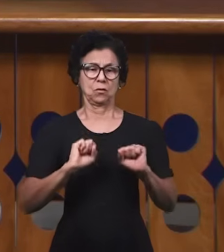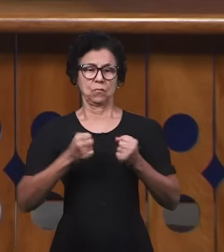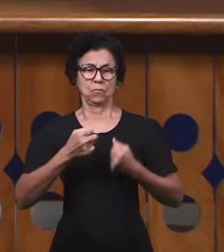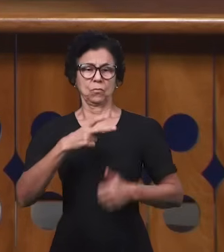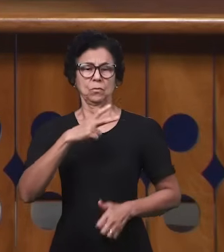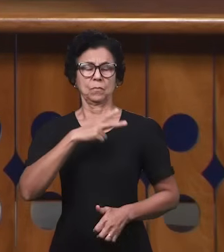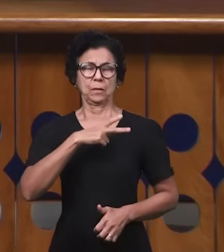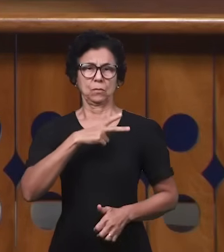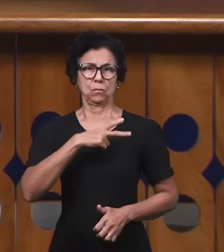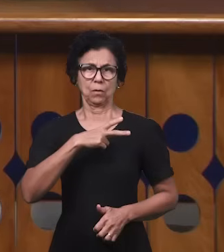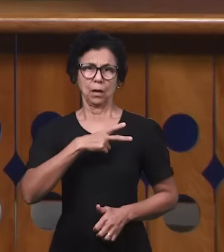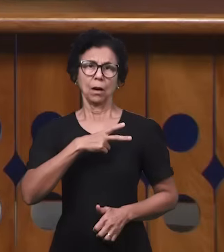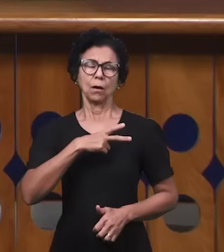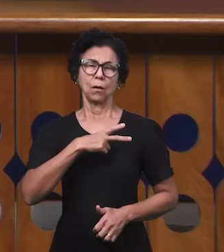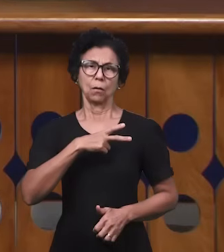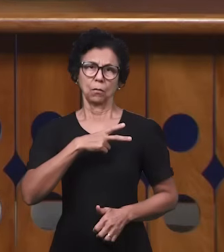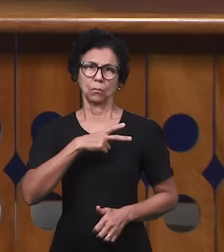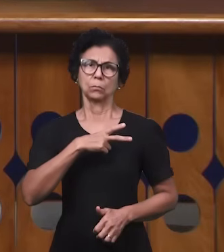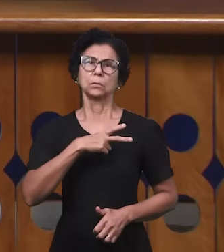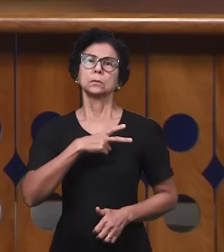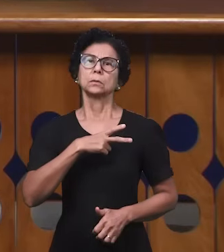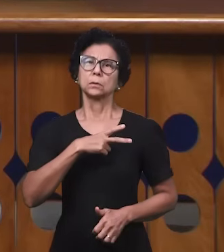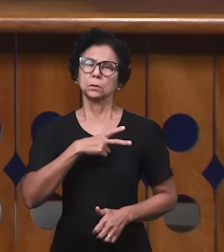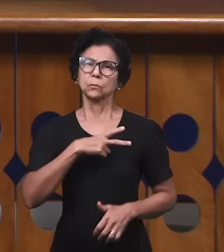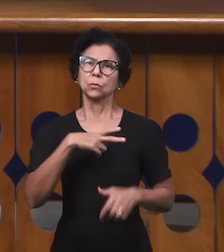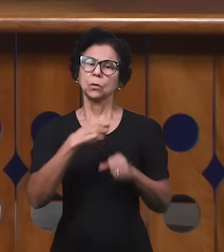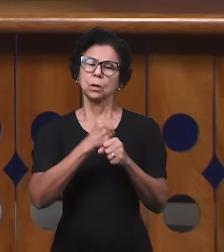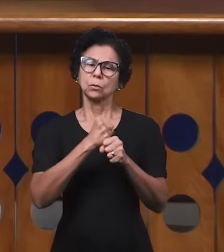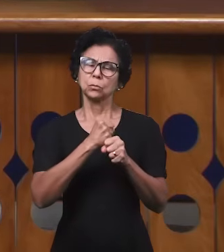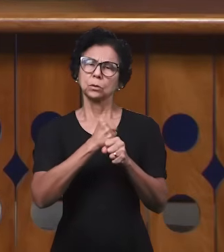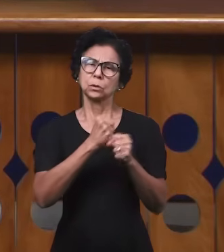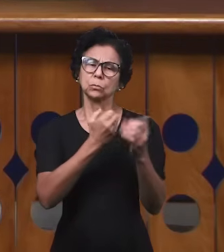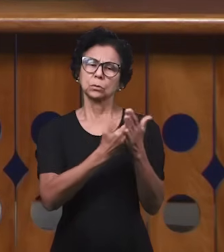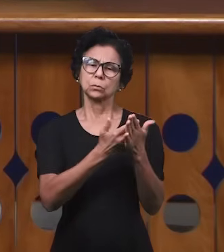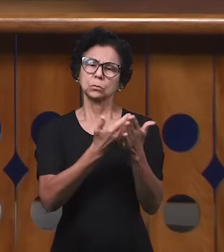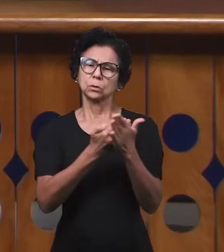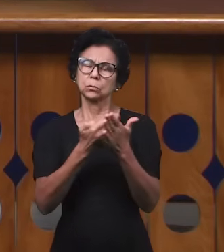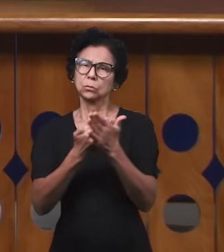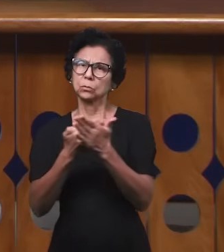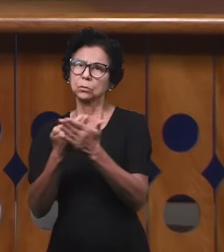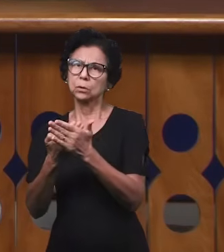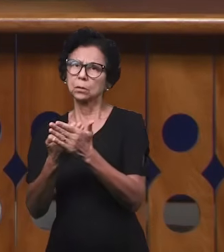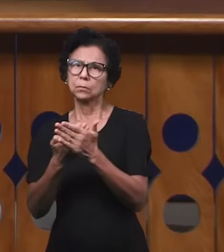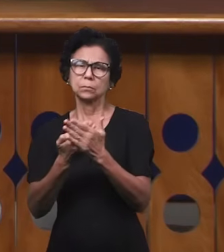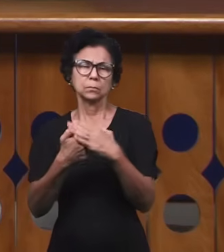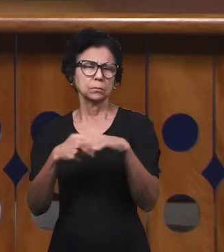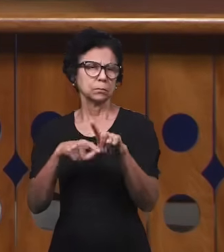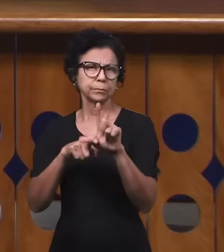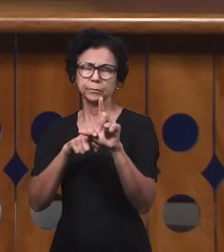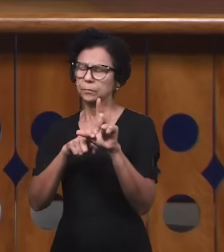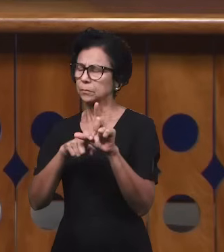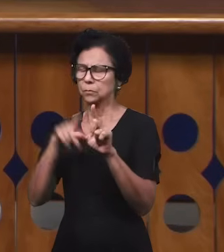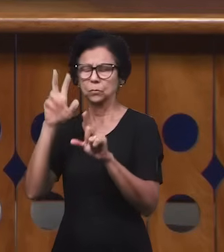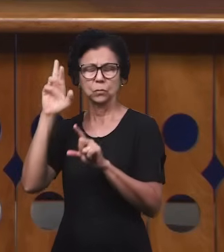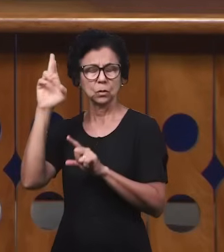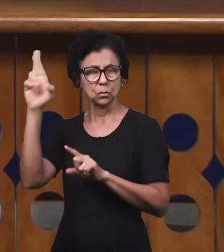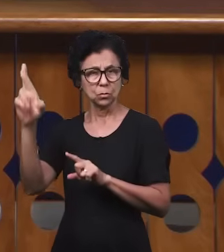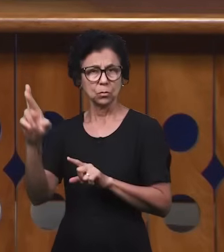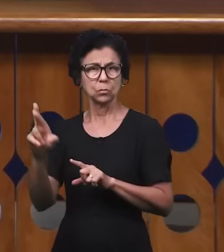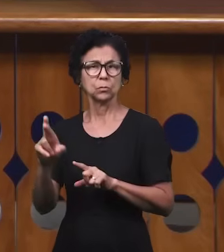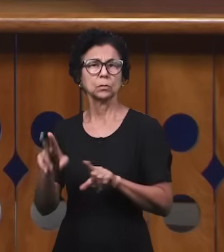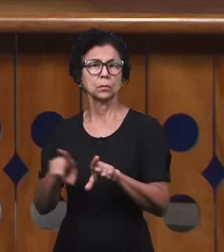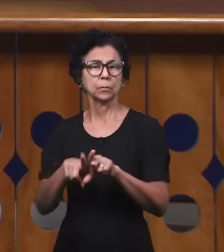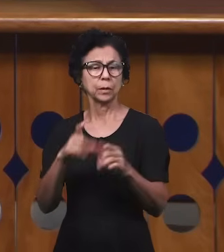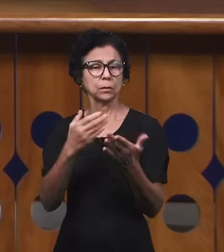estudou com dedicação durante anos de formação. Viveu na dependência total do Senhor. Recusou